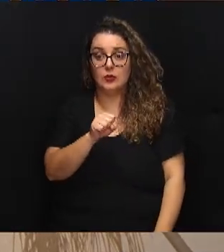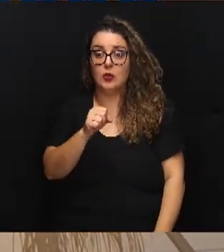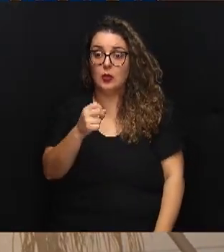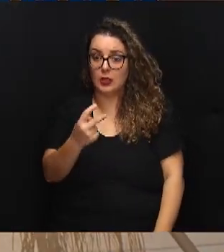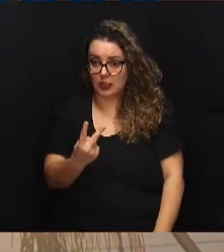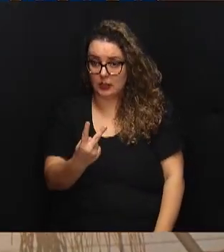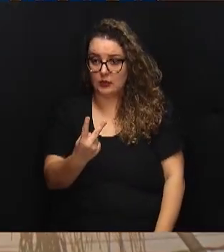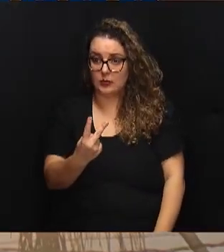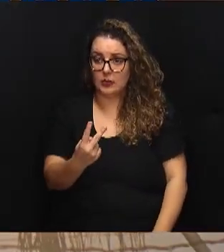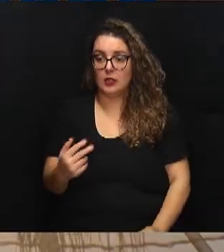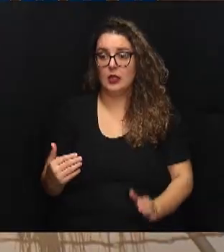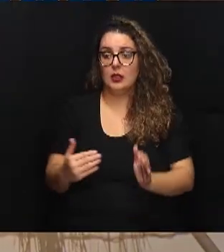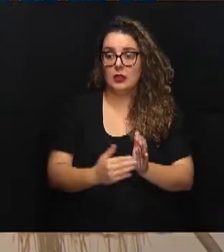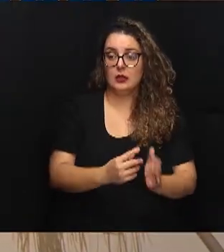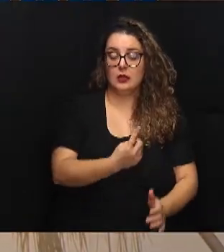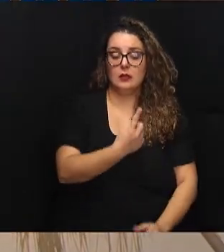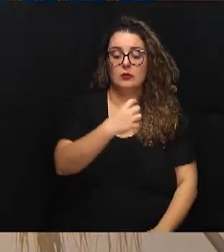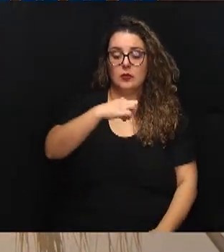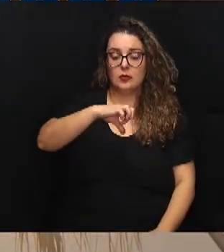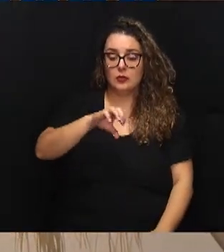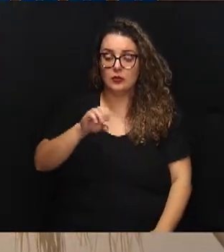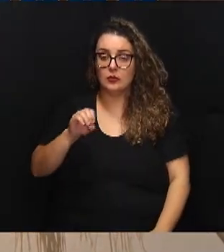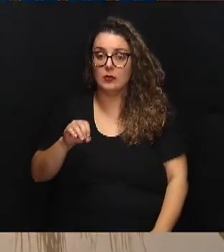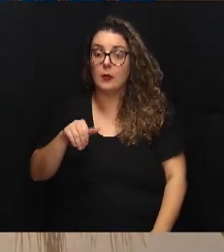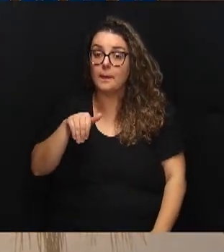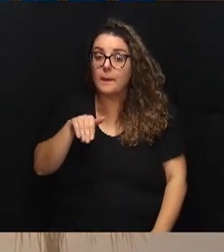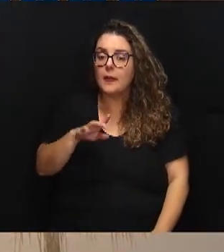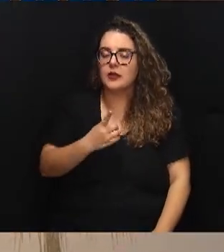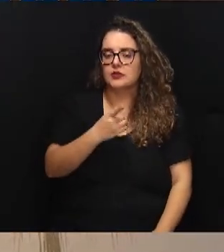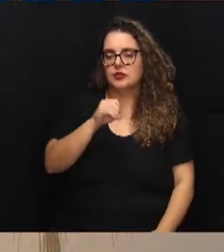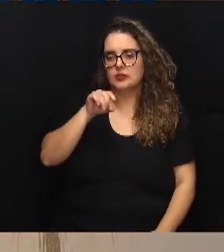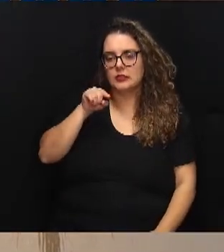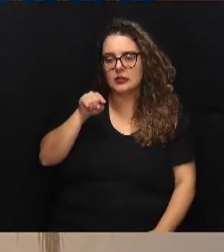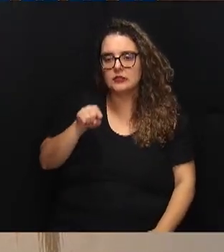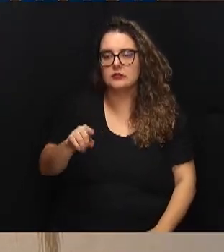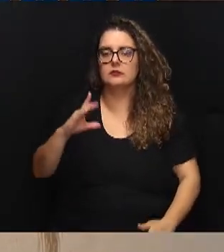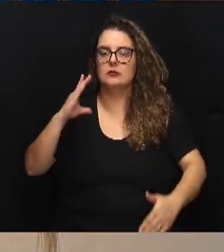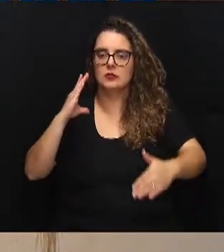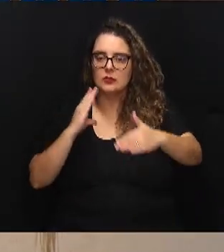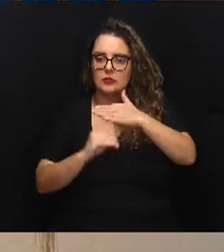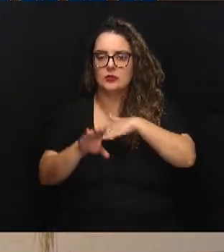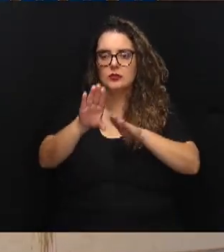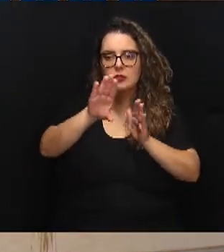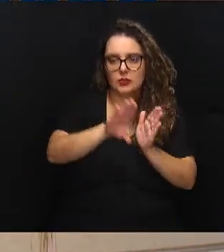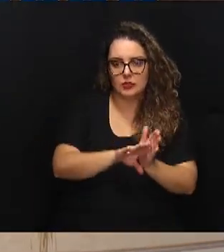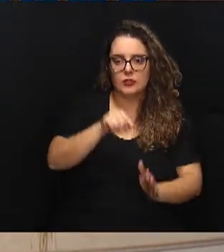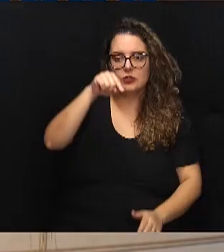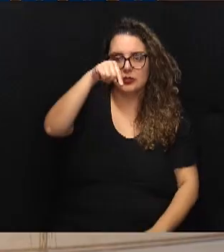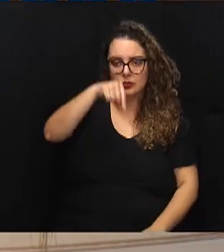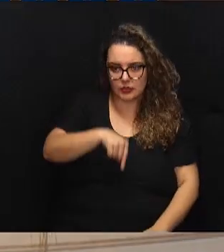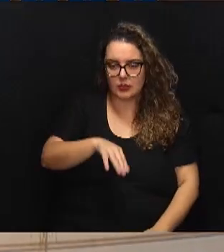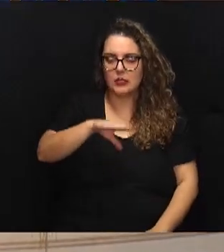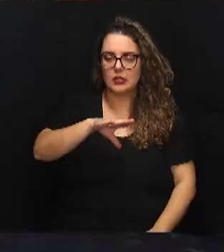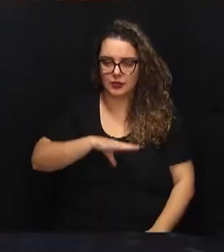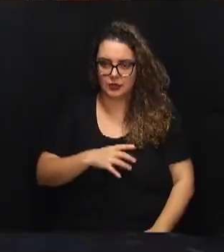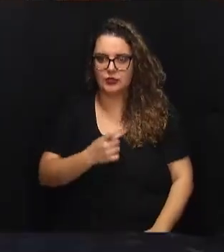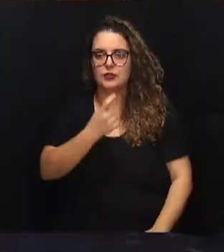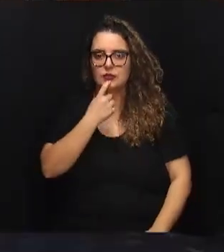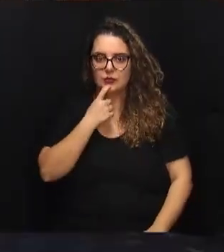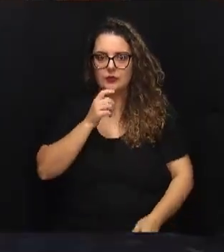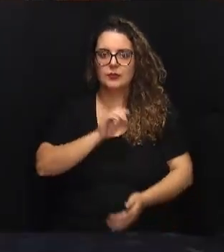1882 e 1900, mais de 10.000 imigrantes foram introduzidos na